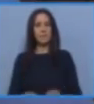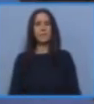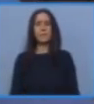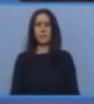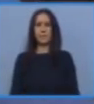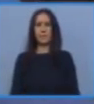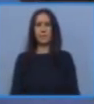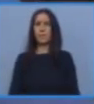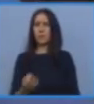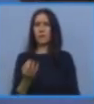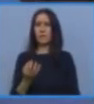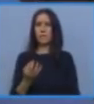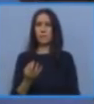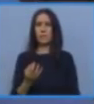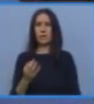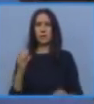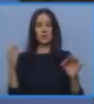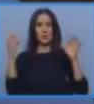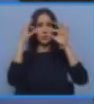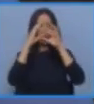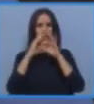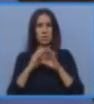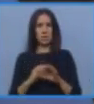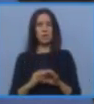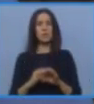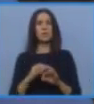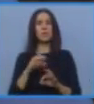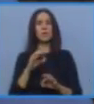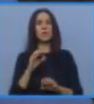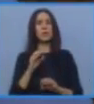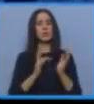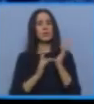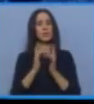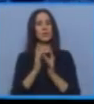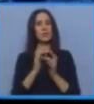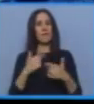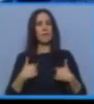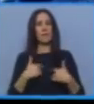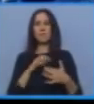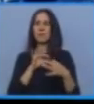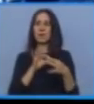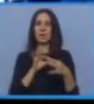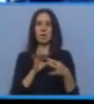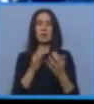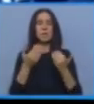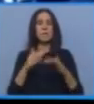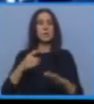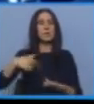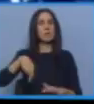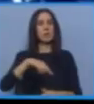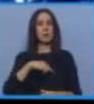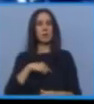Estamos a ver mesmo que este Espírito Santo está ligado ao próprio Jesus. Mas nós temos